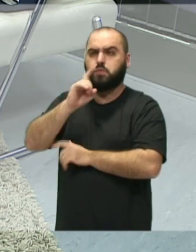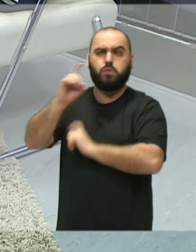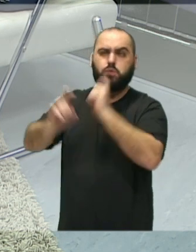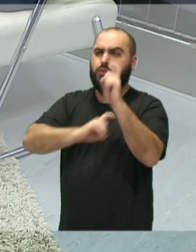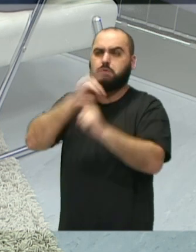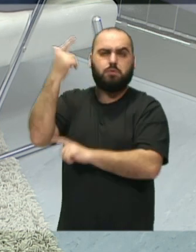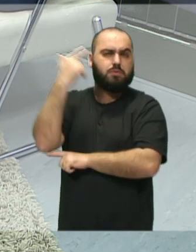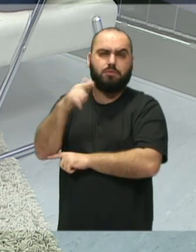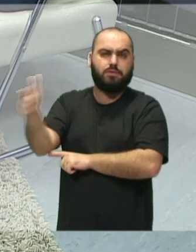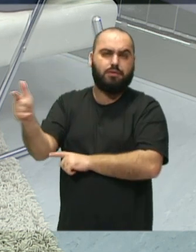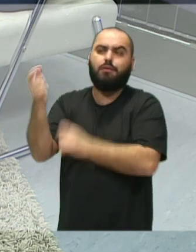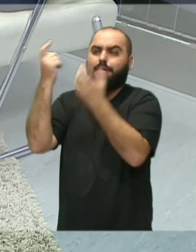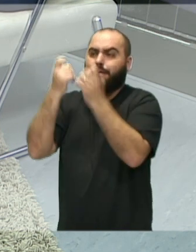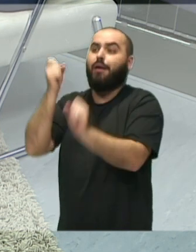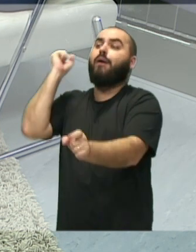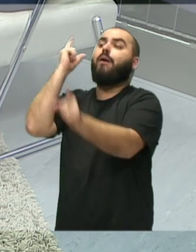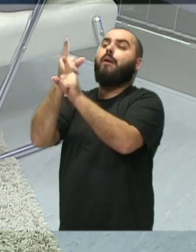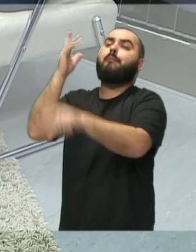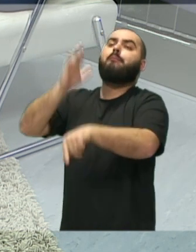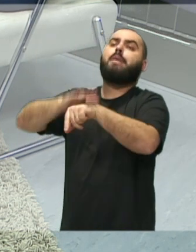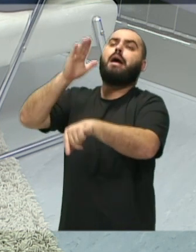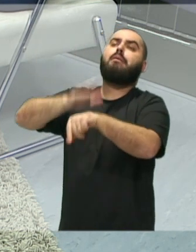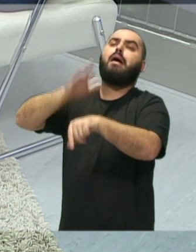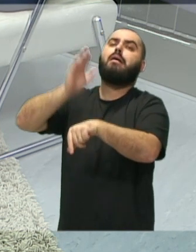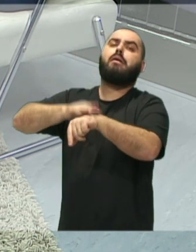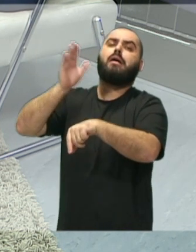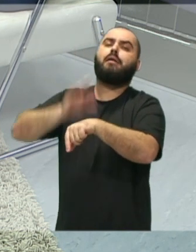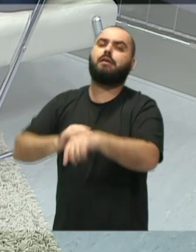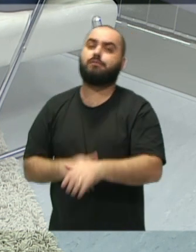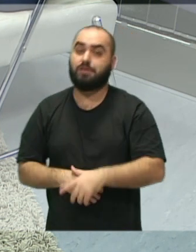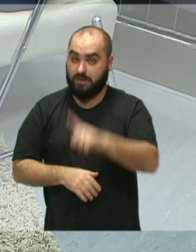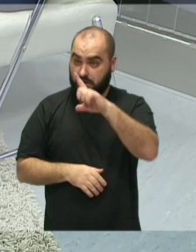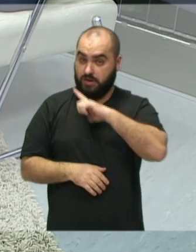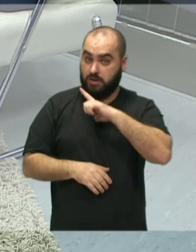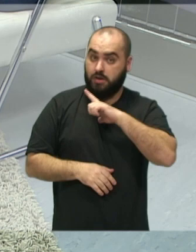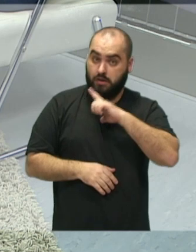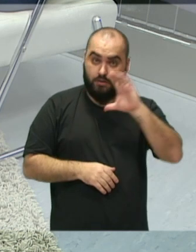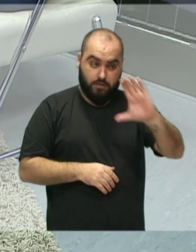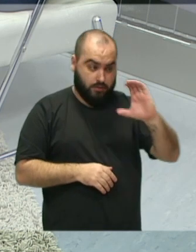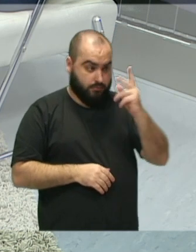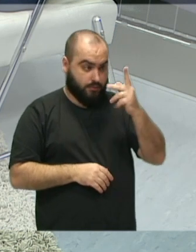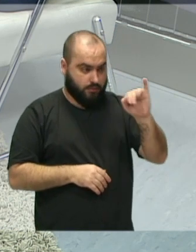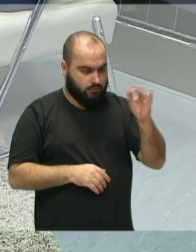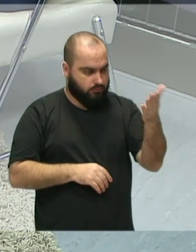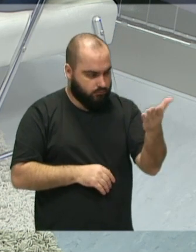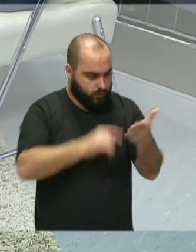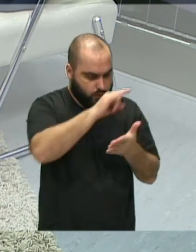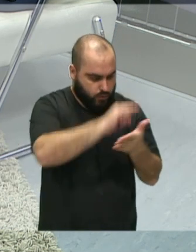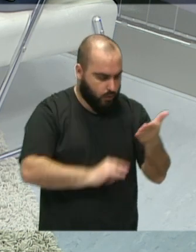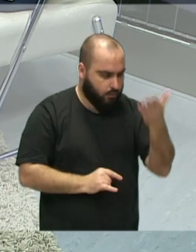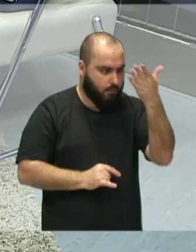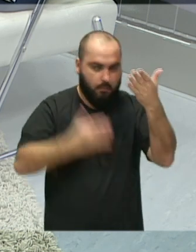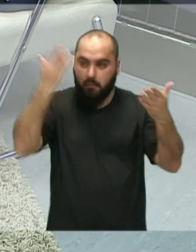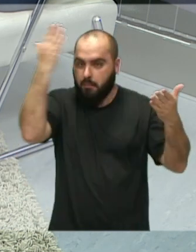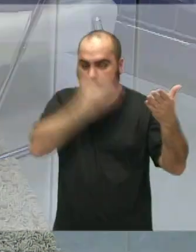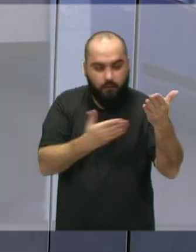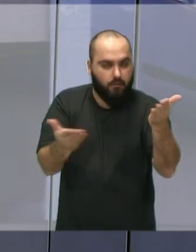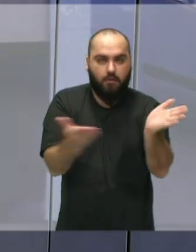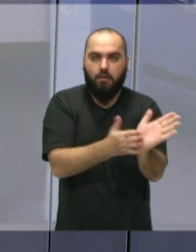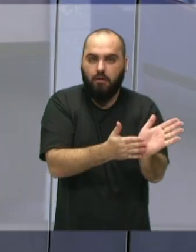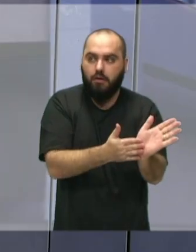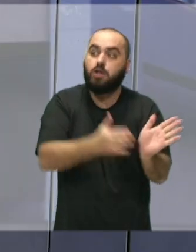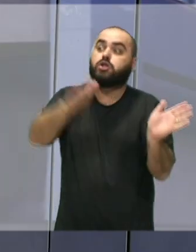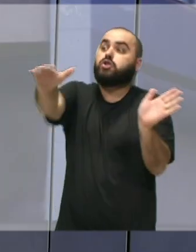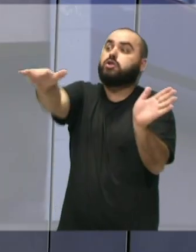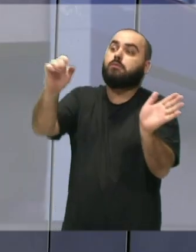mais, porque com a CPI nós tínhamos documentos que comprovavam tudo o que eu falei, depois nós chamamos testemunhas que